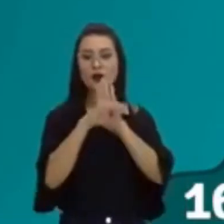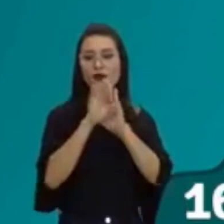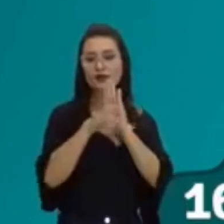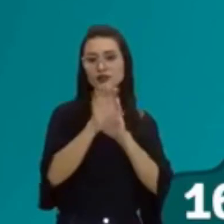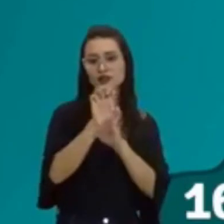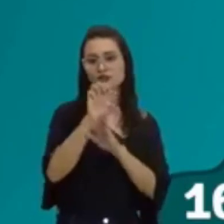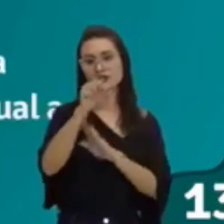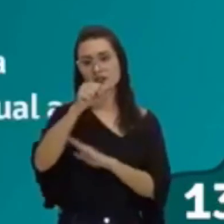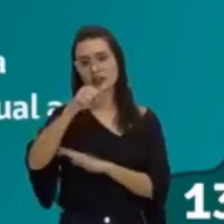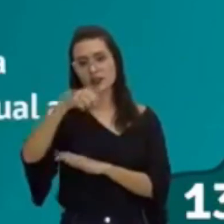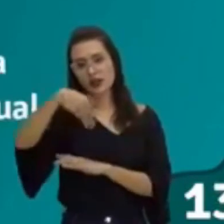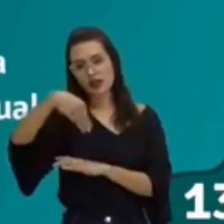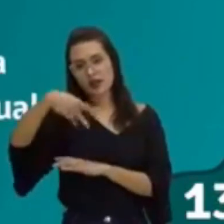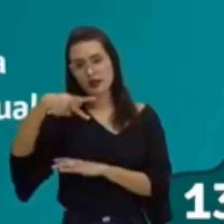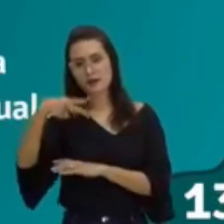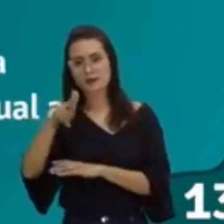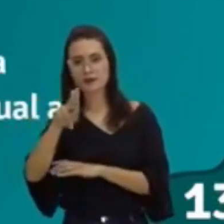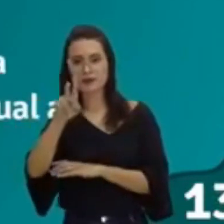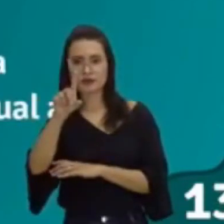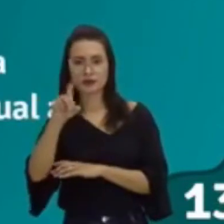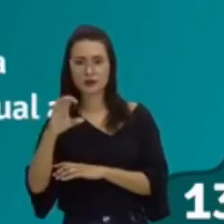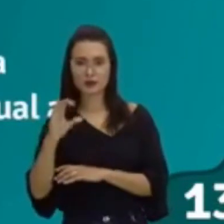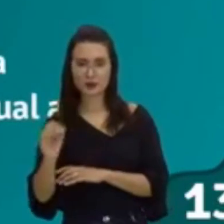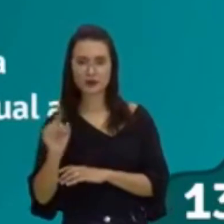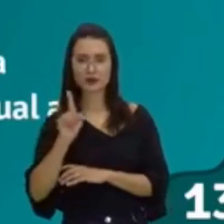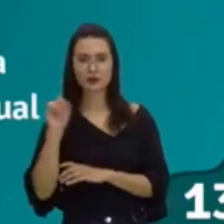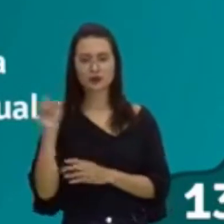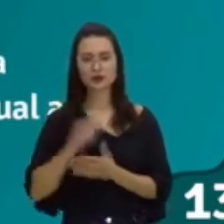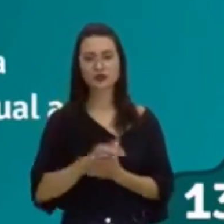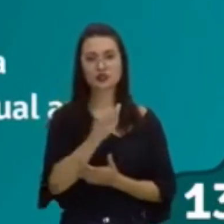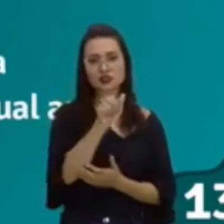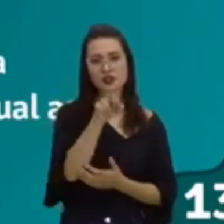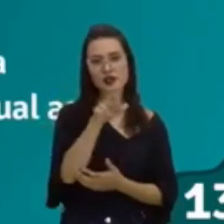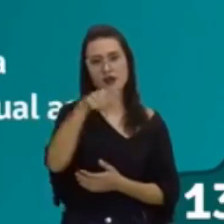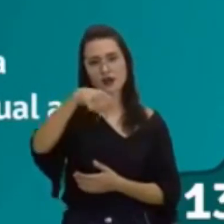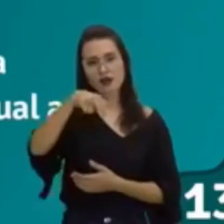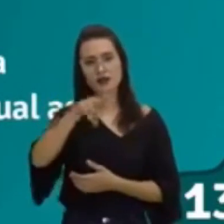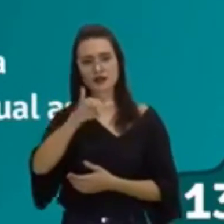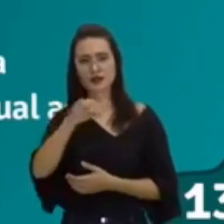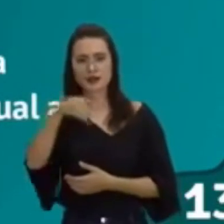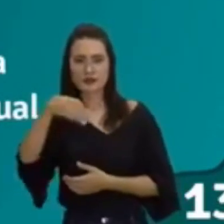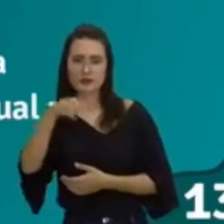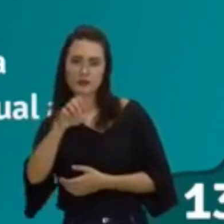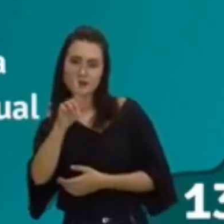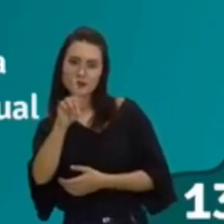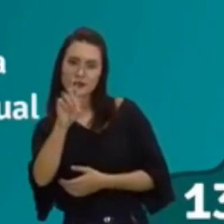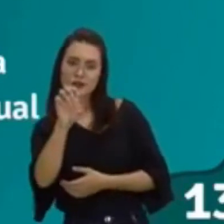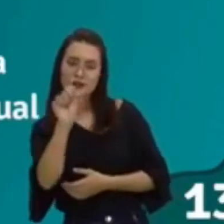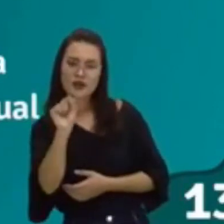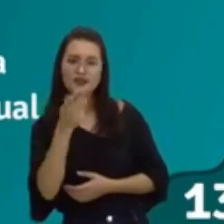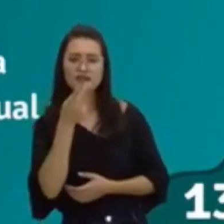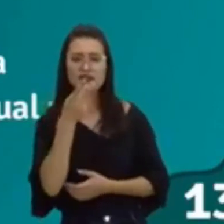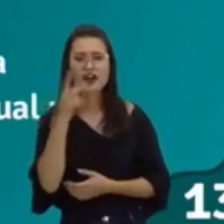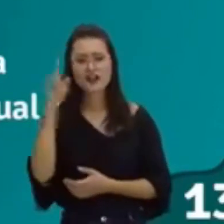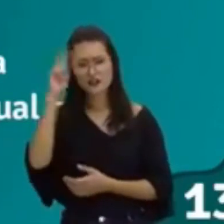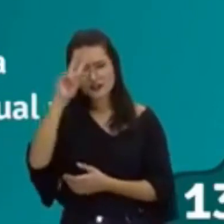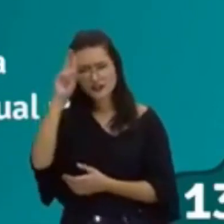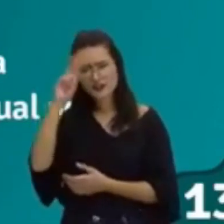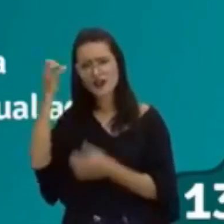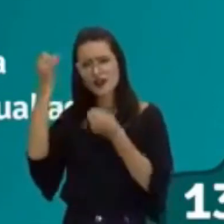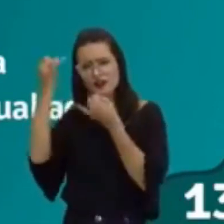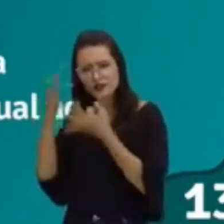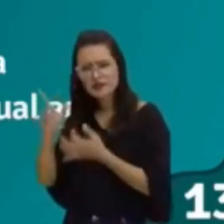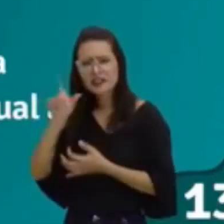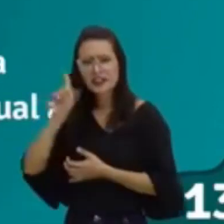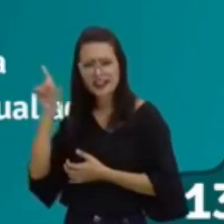de Arquimedes, tá? O princípio de Arquimedes, né, diz a lenda que ele tinha que resolver um problema do